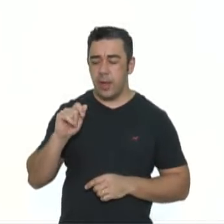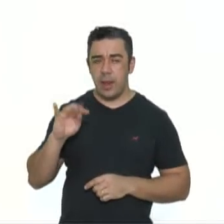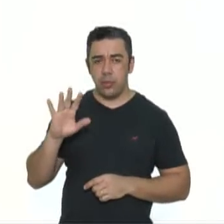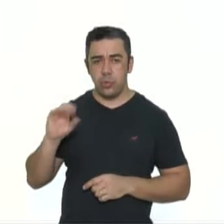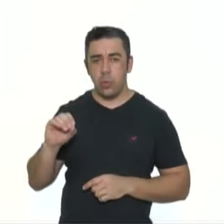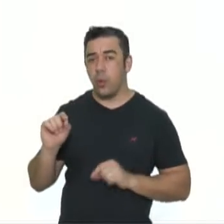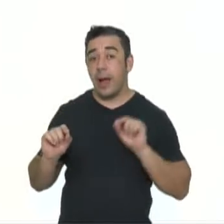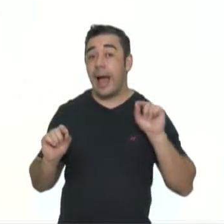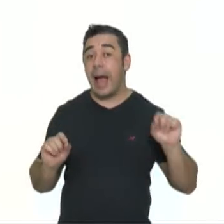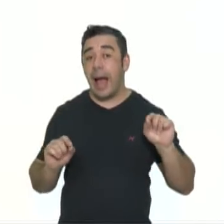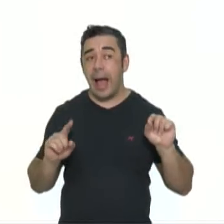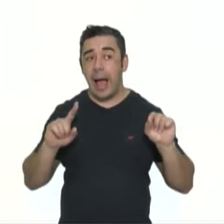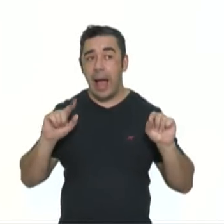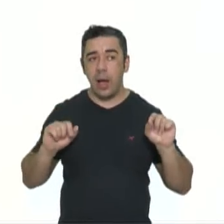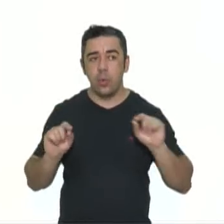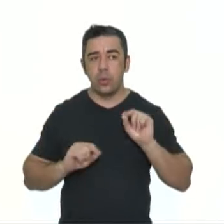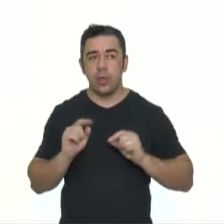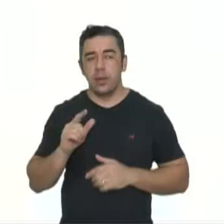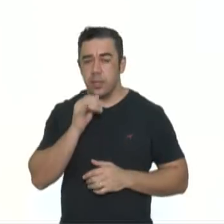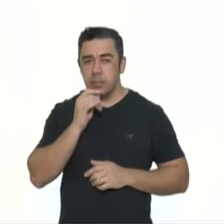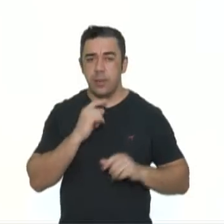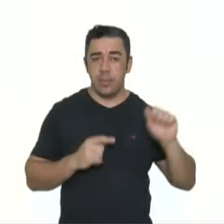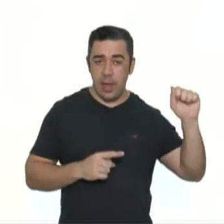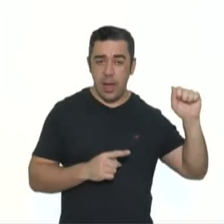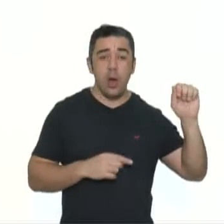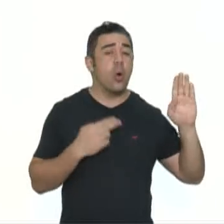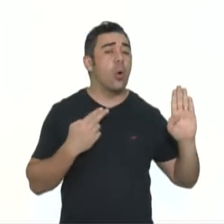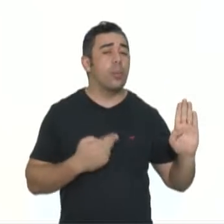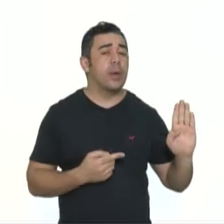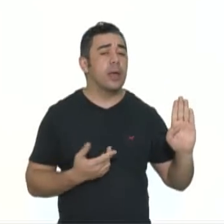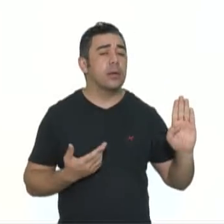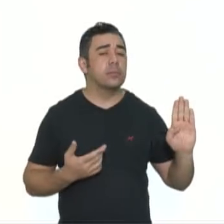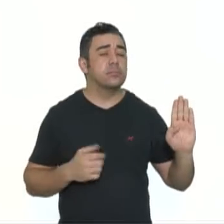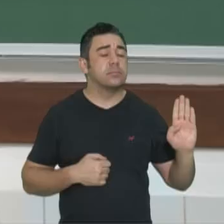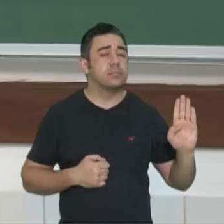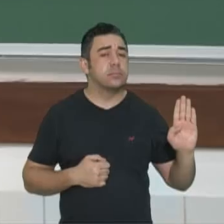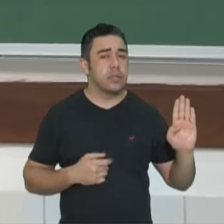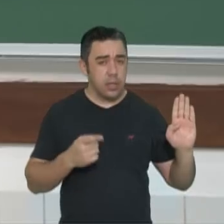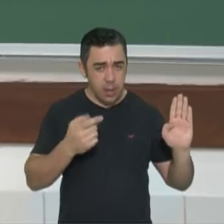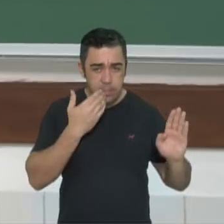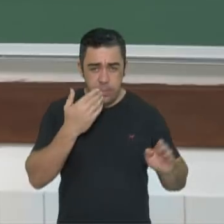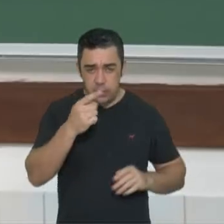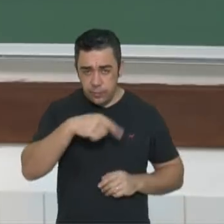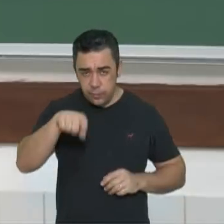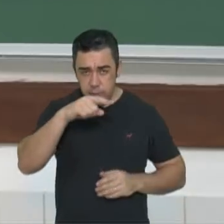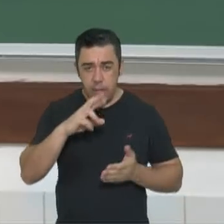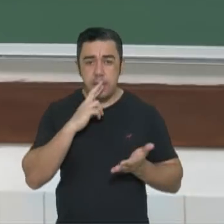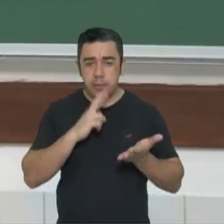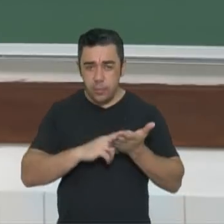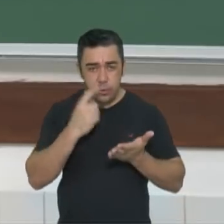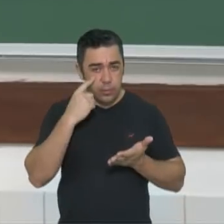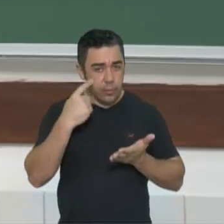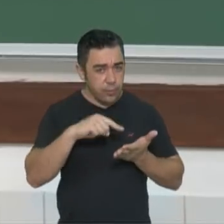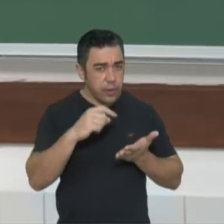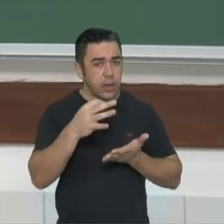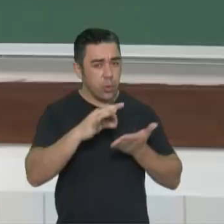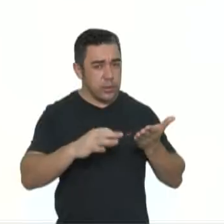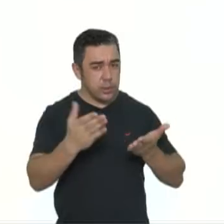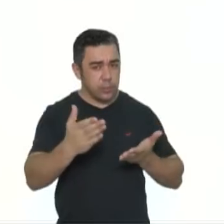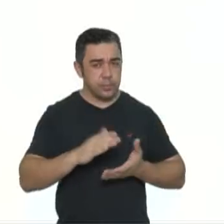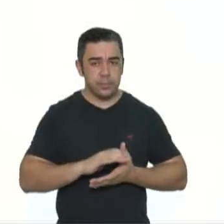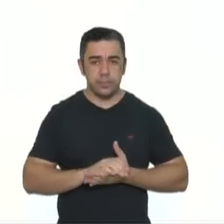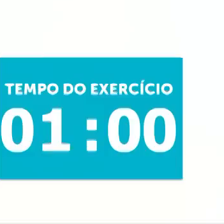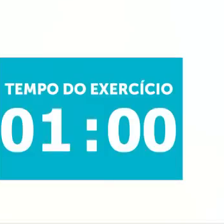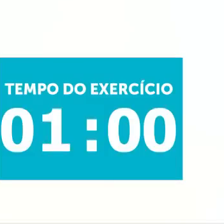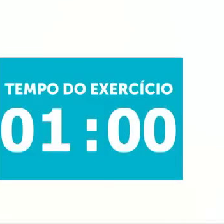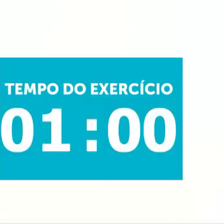amigos? A. Um prefixo que positivo uma ideia? B. Um prefixo que negativo uma ideia? Então eu peço que vocês respondam e daqui a pouco a gente volta para corrigir.